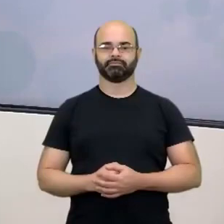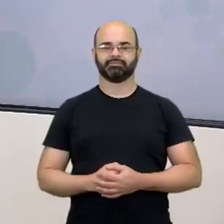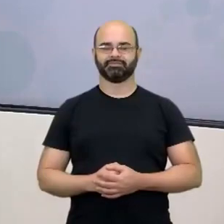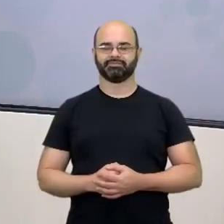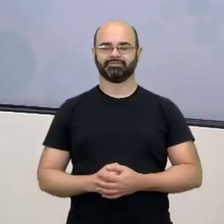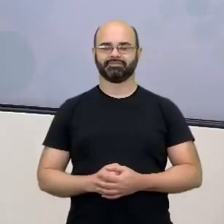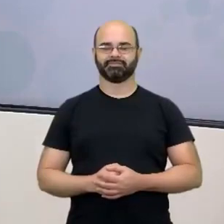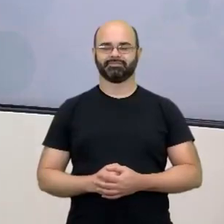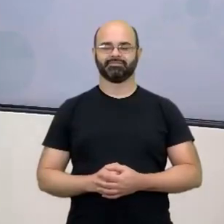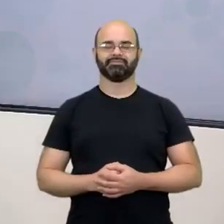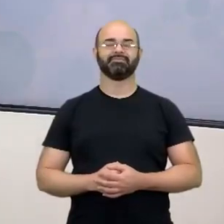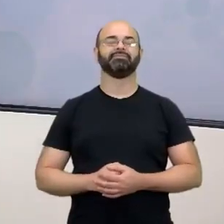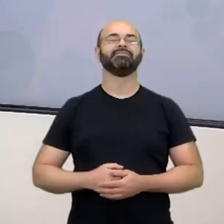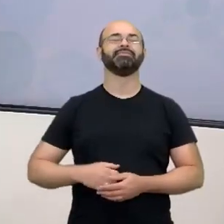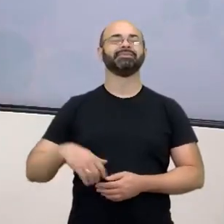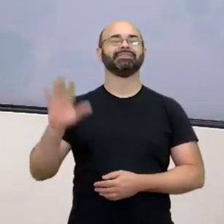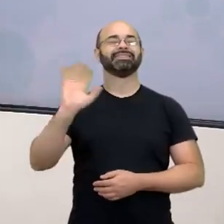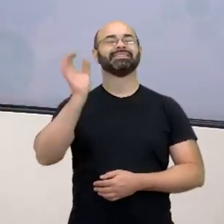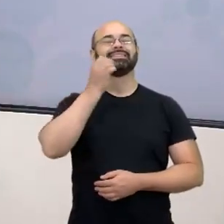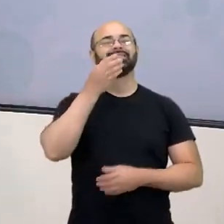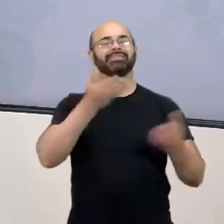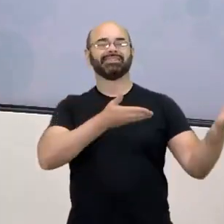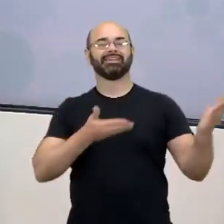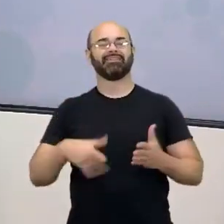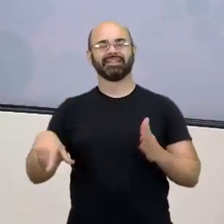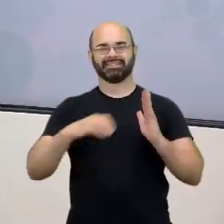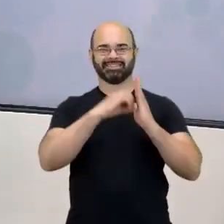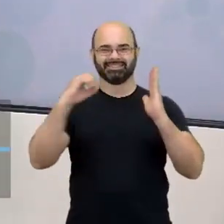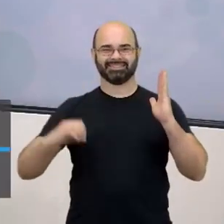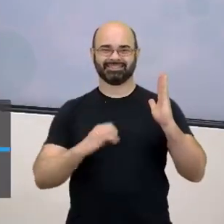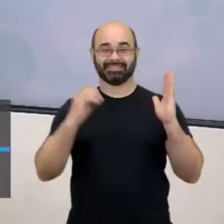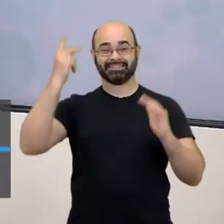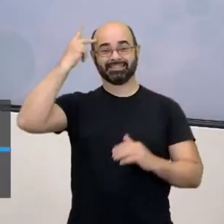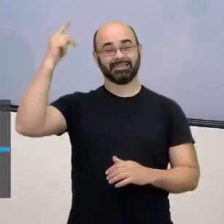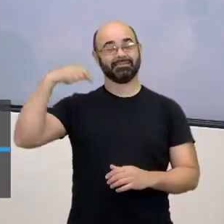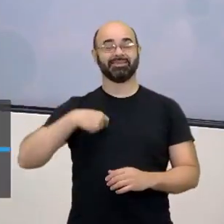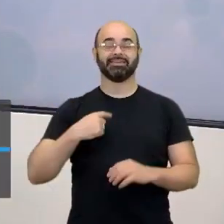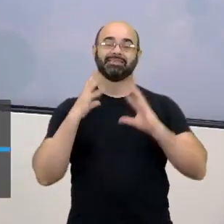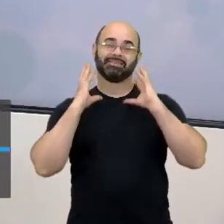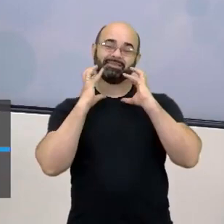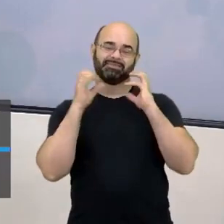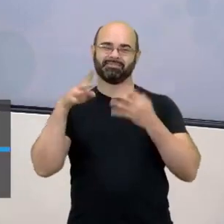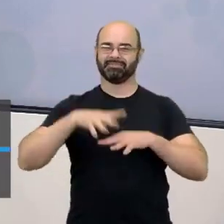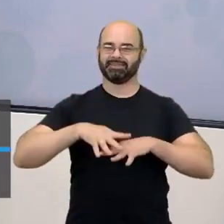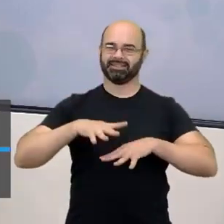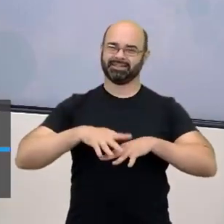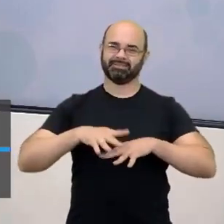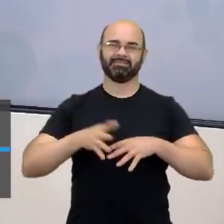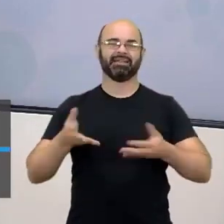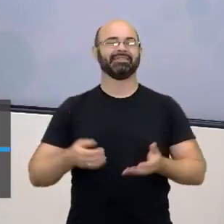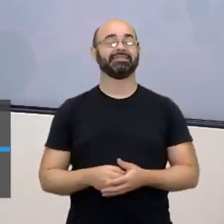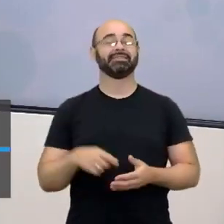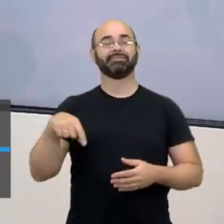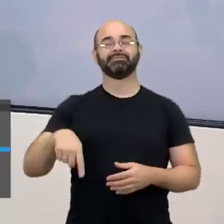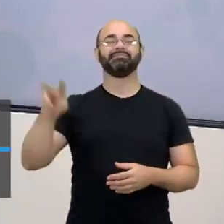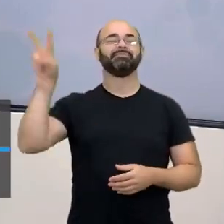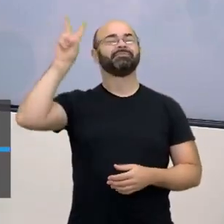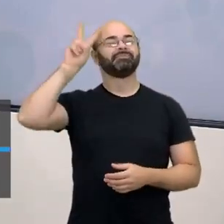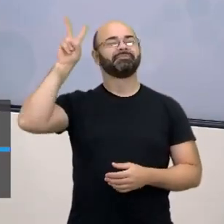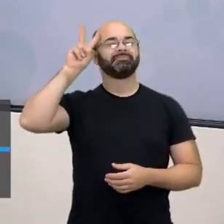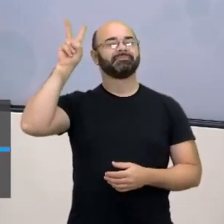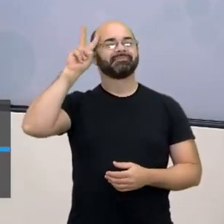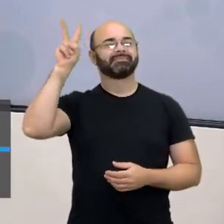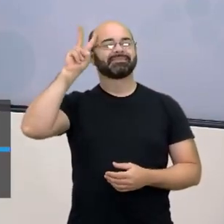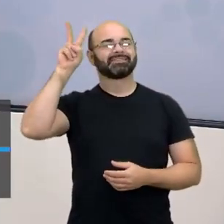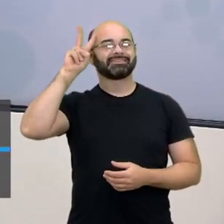Olá, sejam muito bem-vindos ao Centro de Mídias da Educação de São Paulo. Eu sou o Tony, seu professor de matemática, e nessa segunda-feira